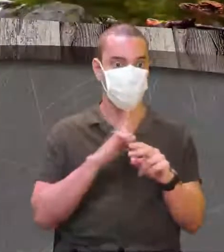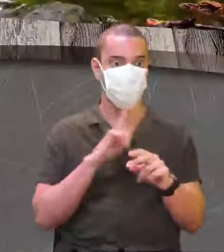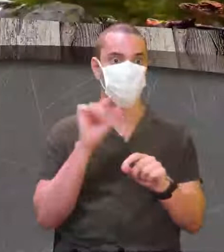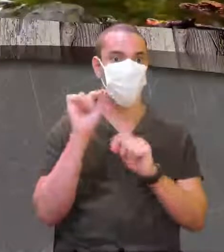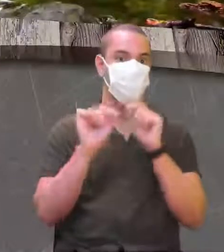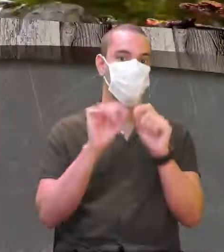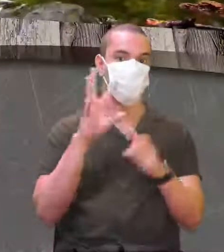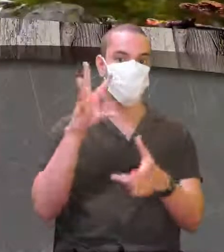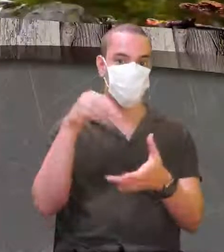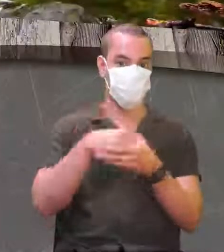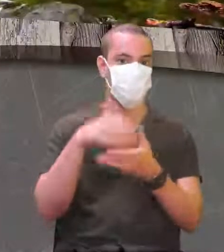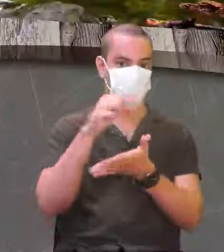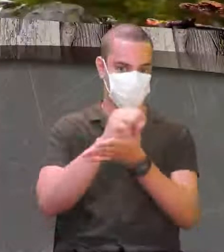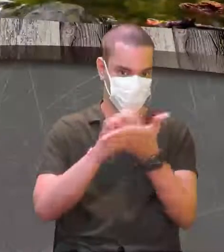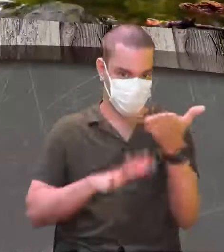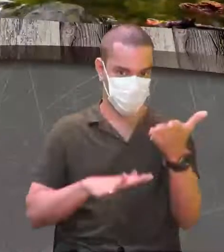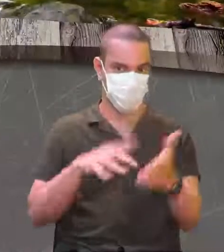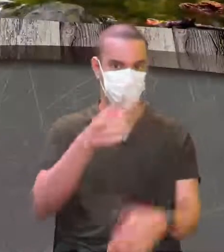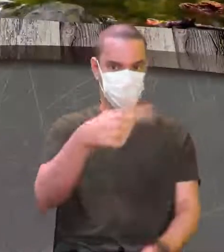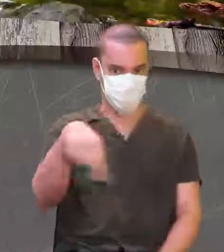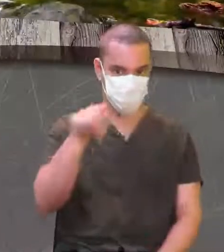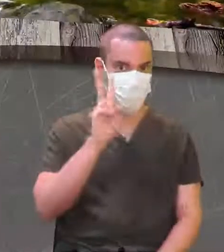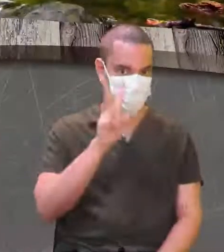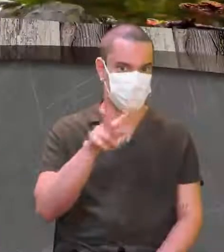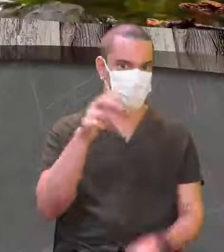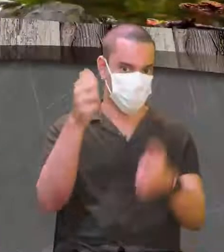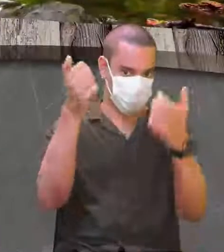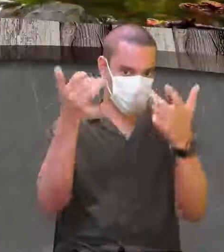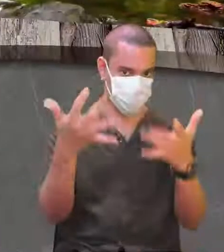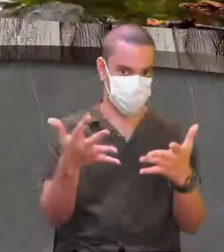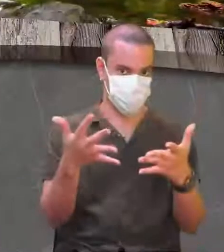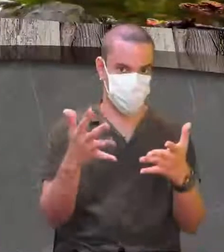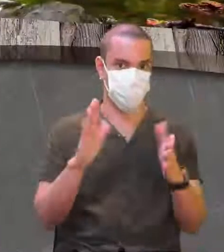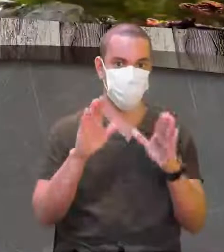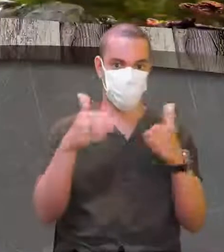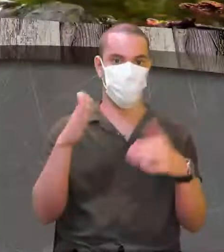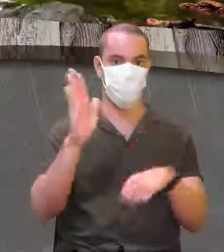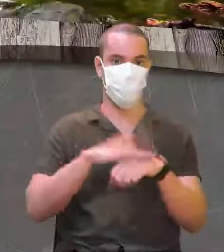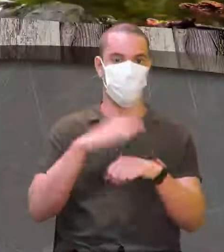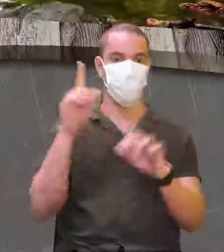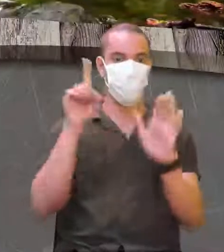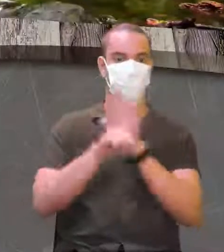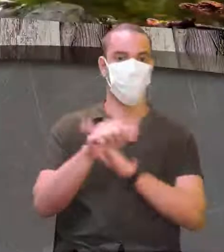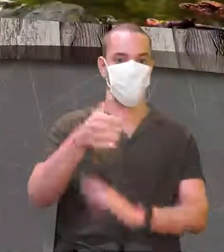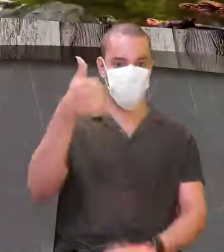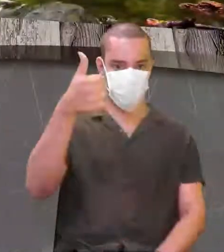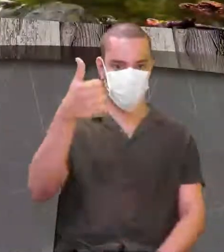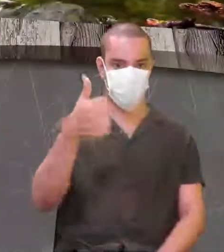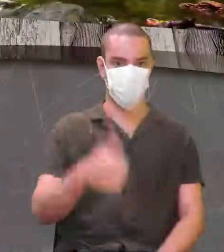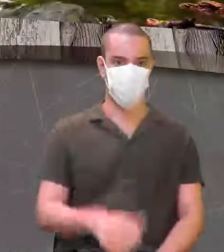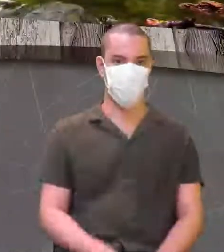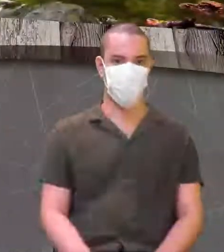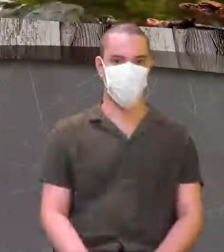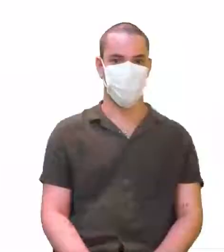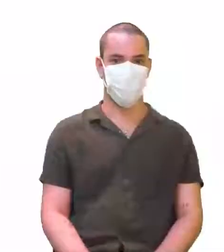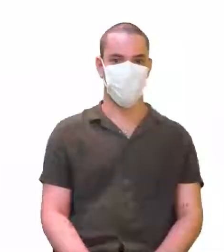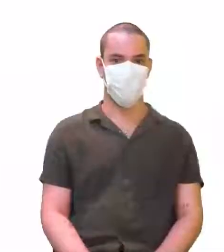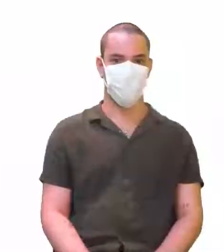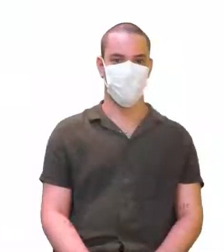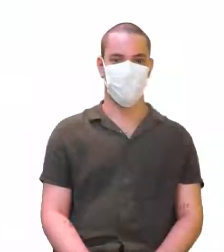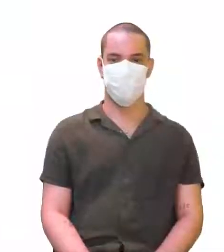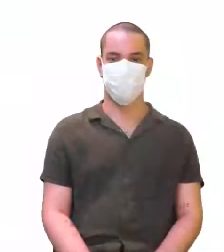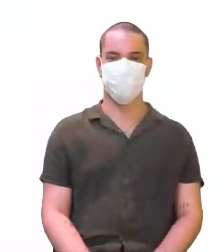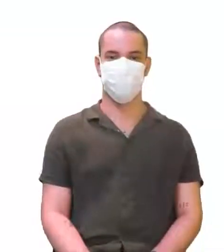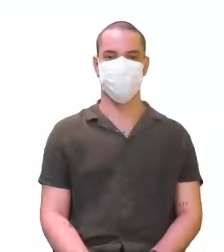questãozinha dentro da atividade que vocês viram, né? Tá falando sobre isso, e a gente foca mais. Vamos para a questão número 1, prof? Vamos lá. Vamos lá? Joga no